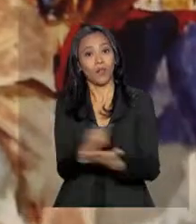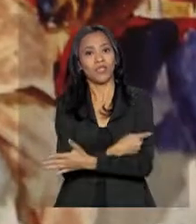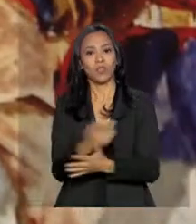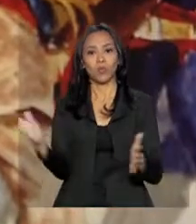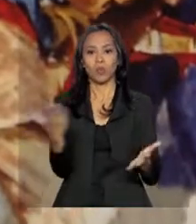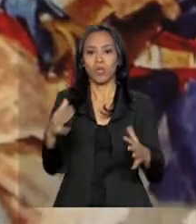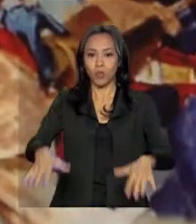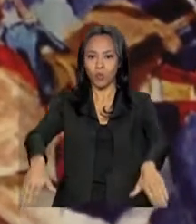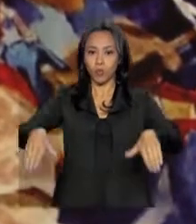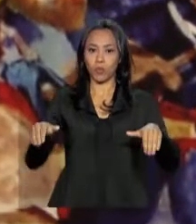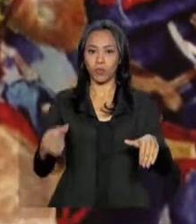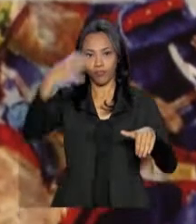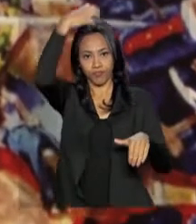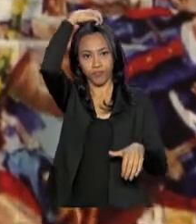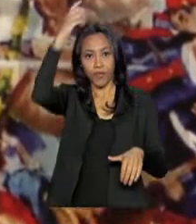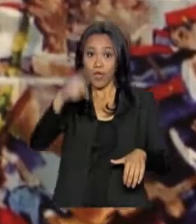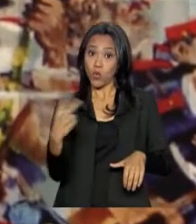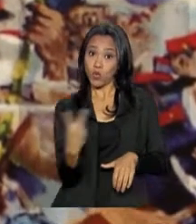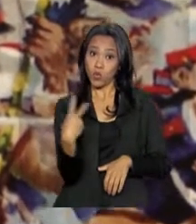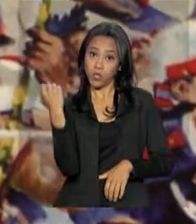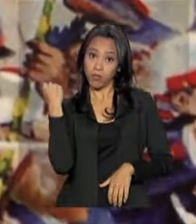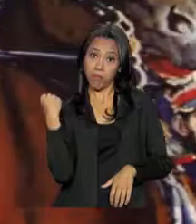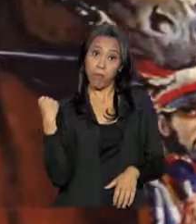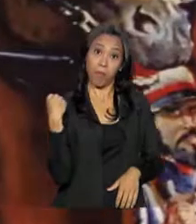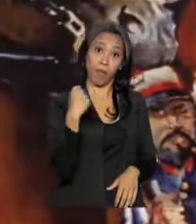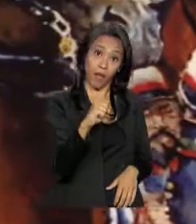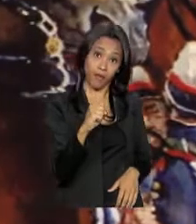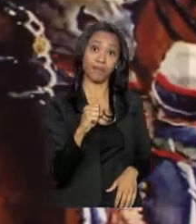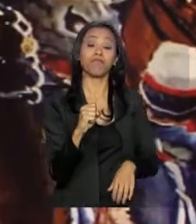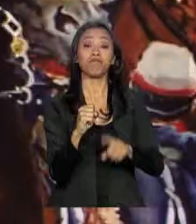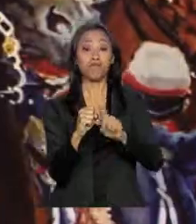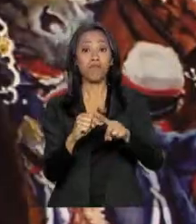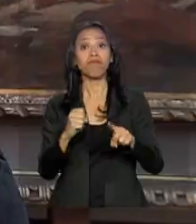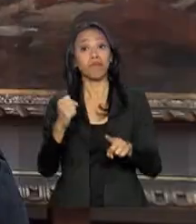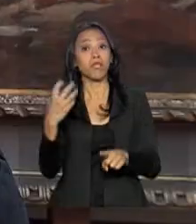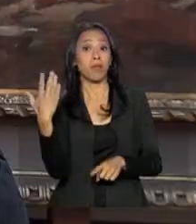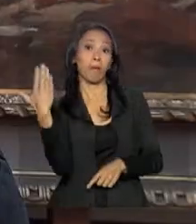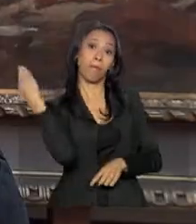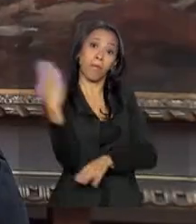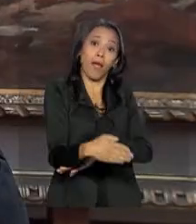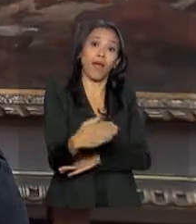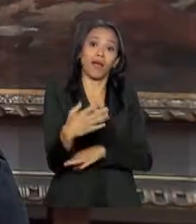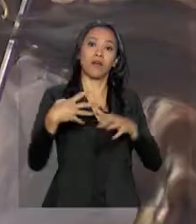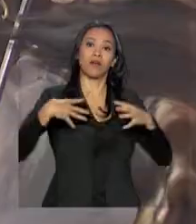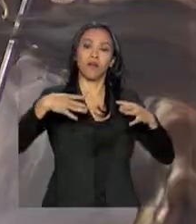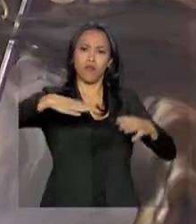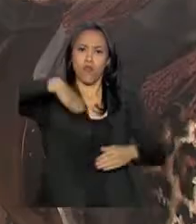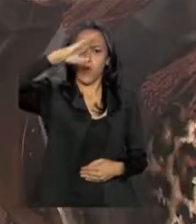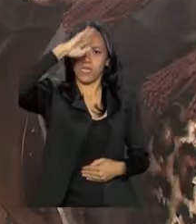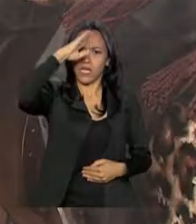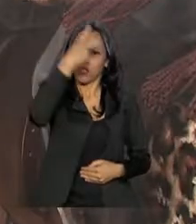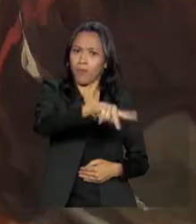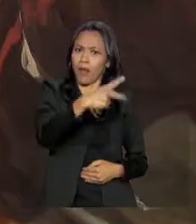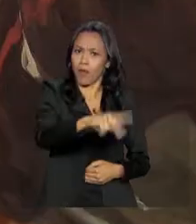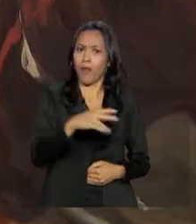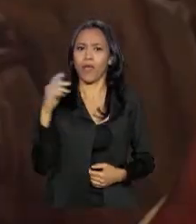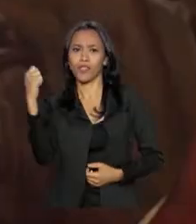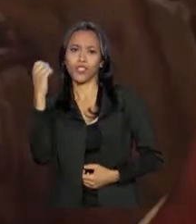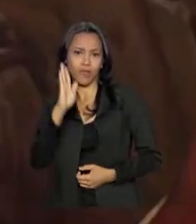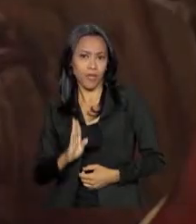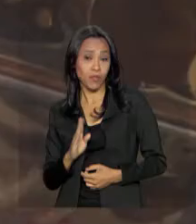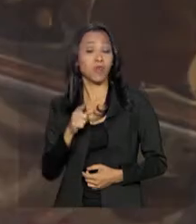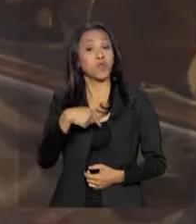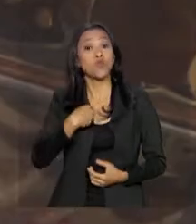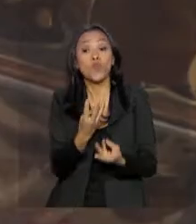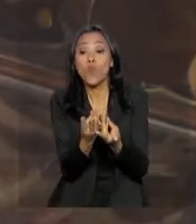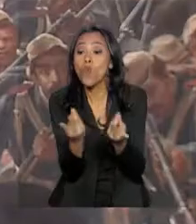brasil uruguai e argentina derrotaram juntos o exército paraguaio não há números precisos mais historiadores estimam